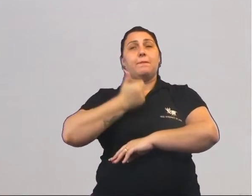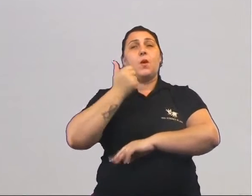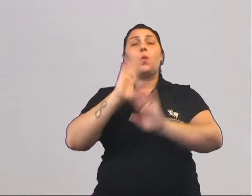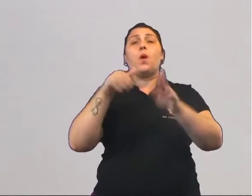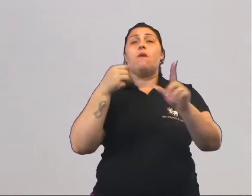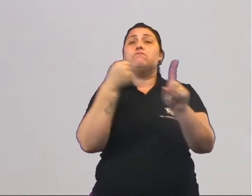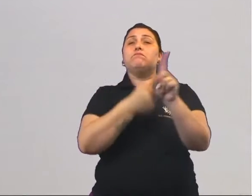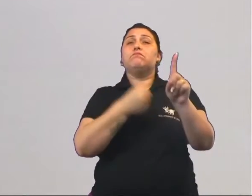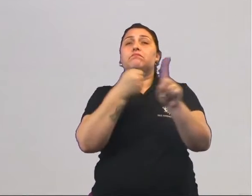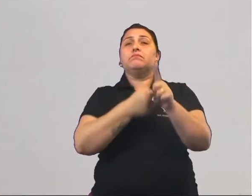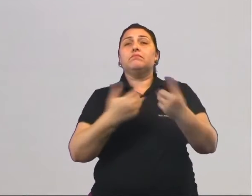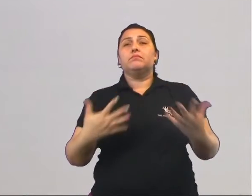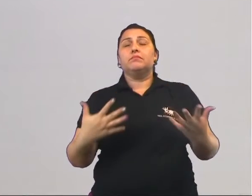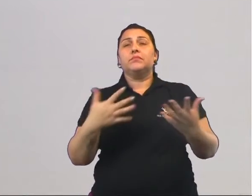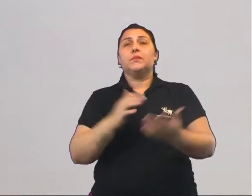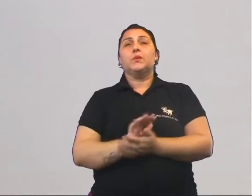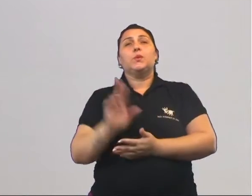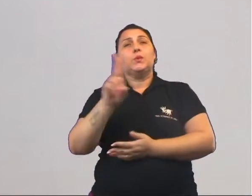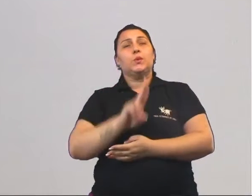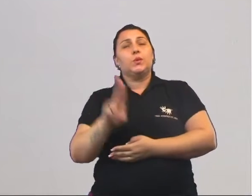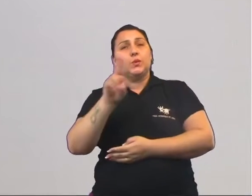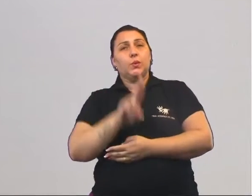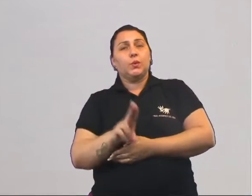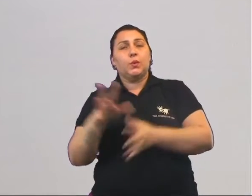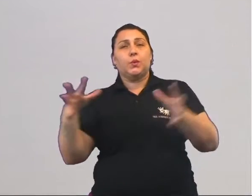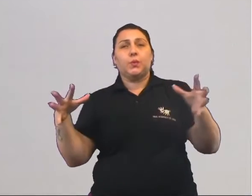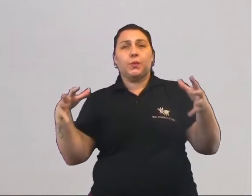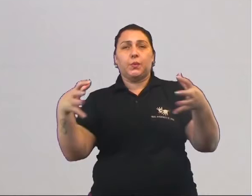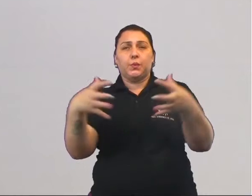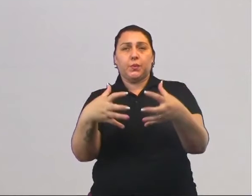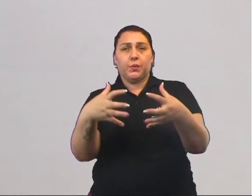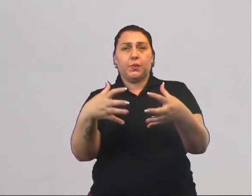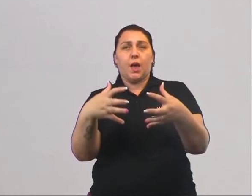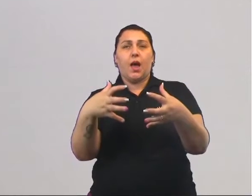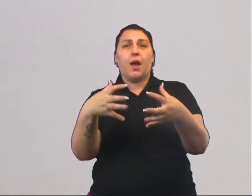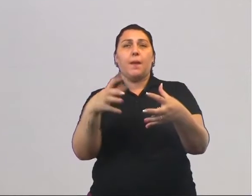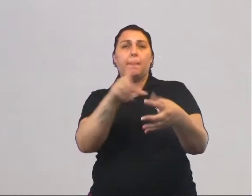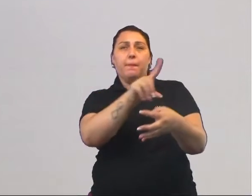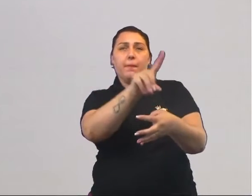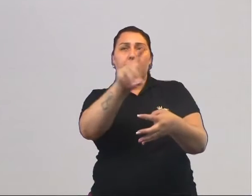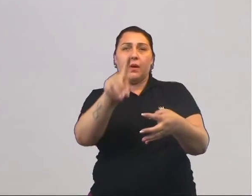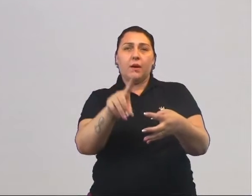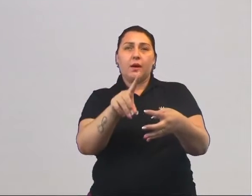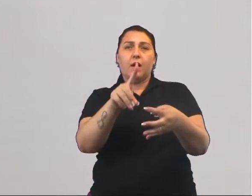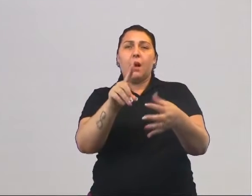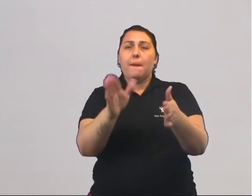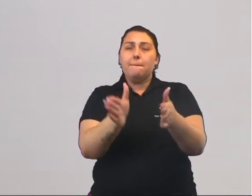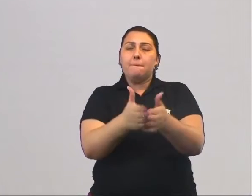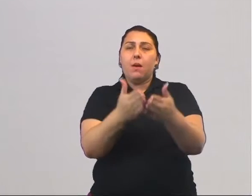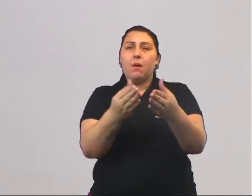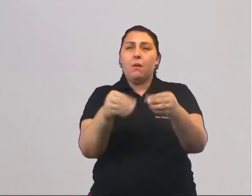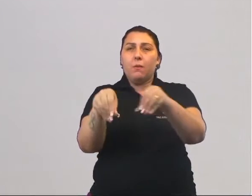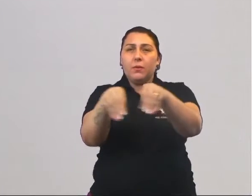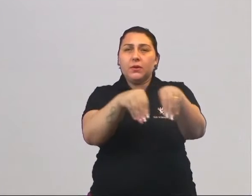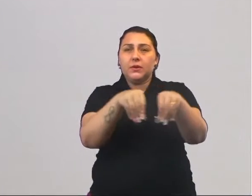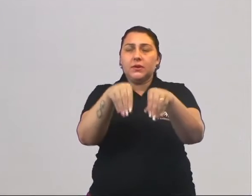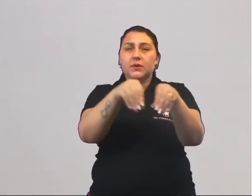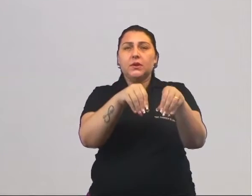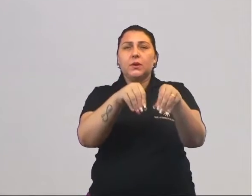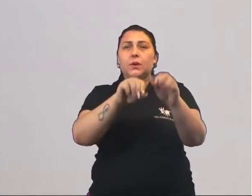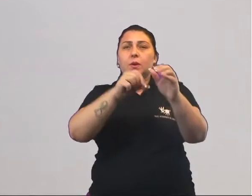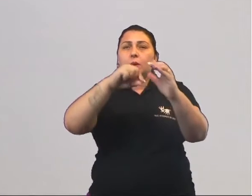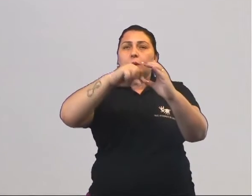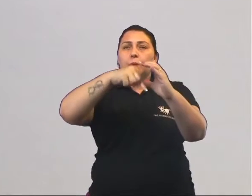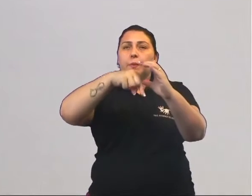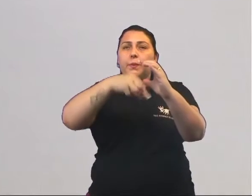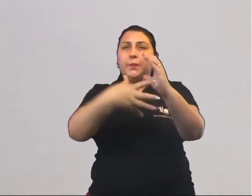impactos ela causa ao meio ambiente. O uso constante de maquinários de agrotóxicos vão empobrecer o solo, o agrotóxico ao se infiltrar no solo